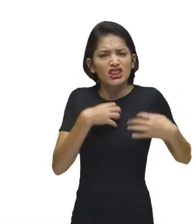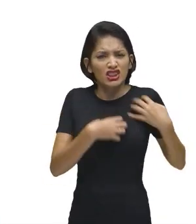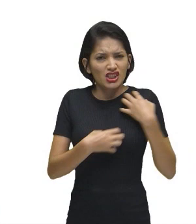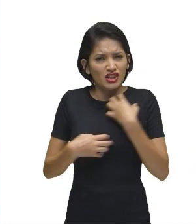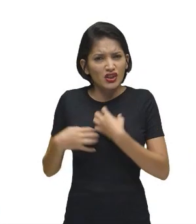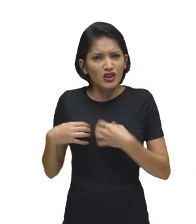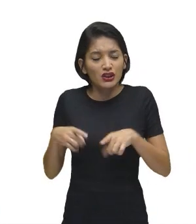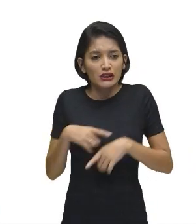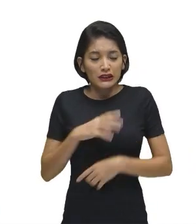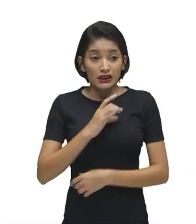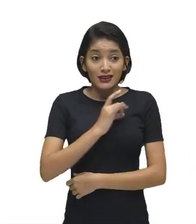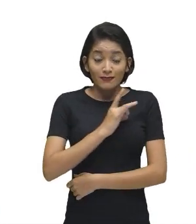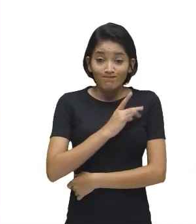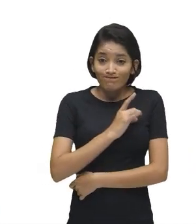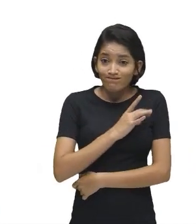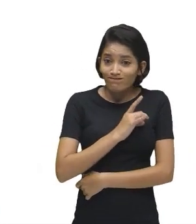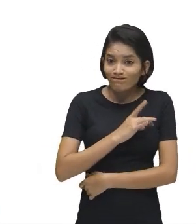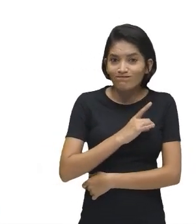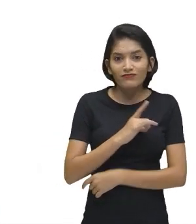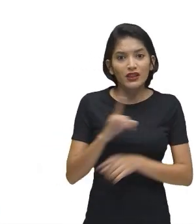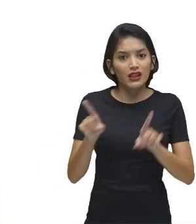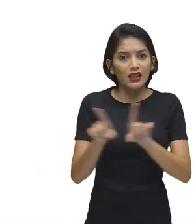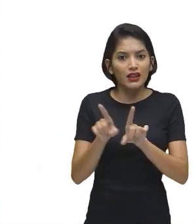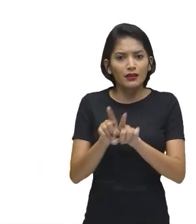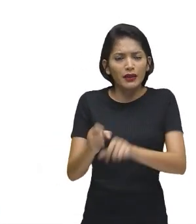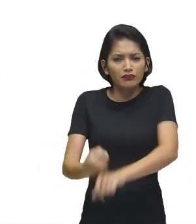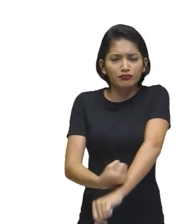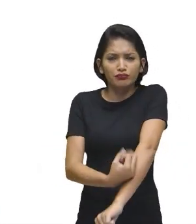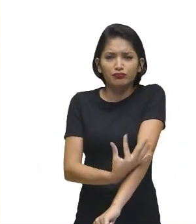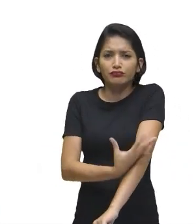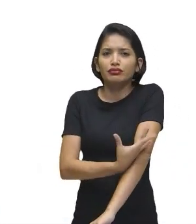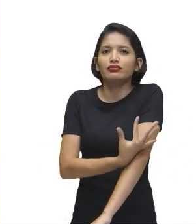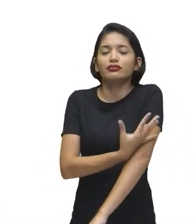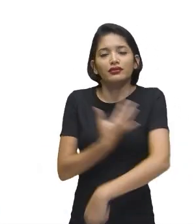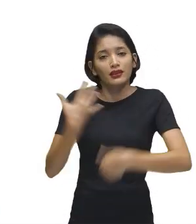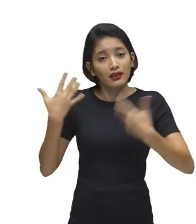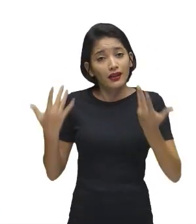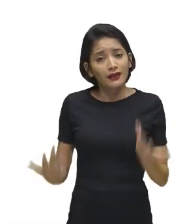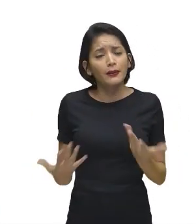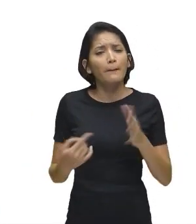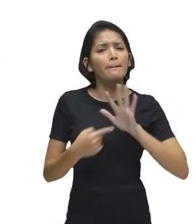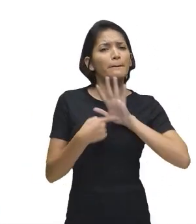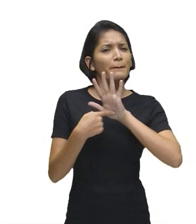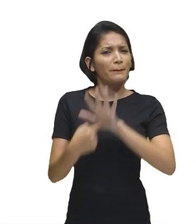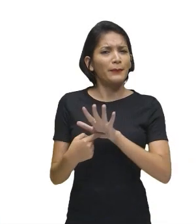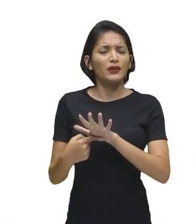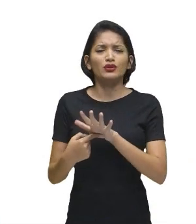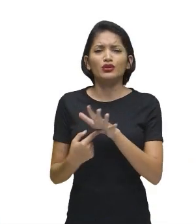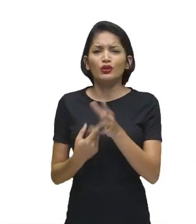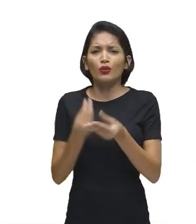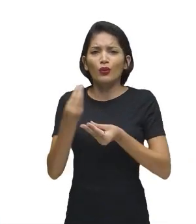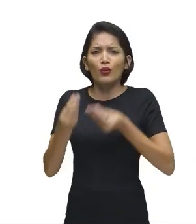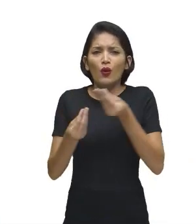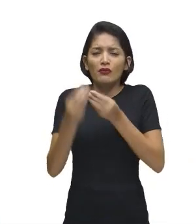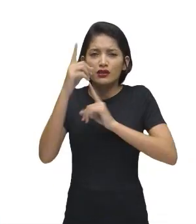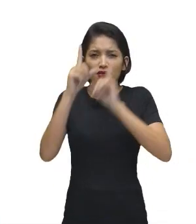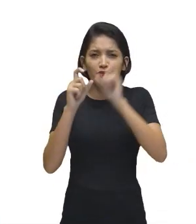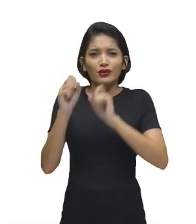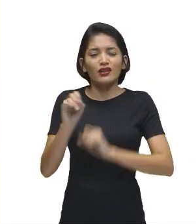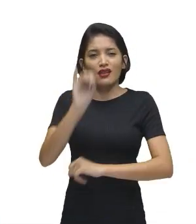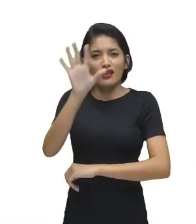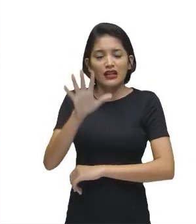o terror ali. Então, ele está vendo ali a emoção. Então, ele mostrava tudo isso, a angústia,